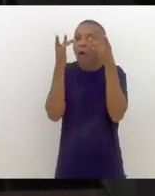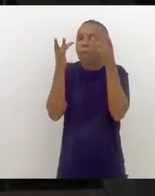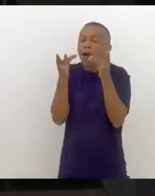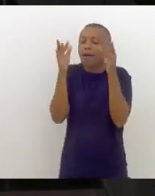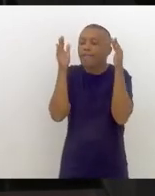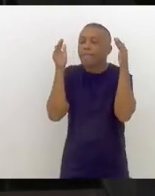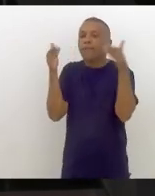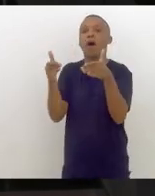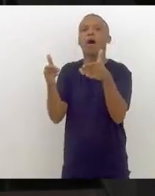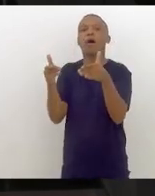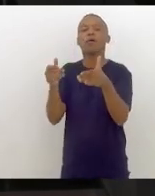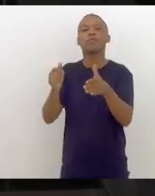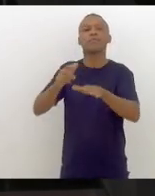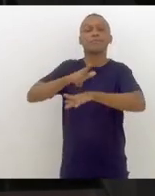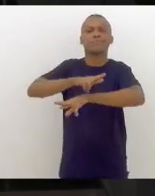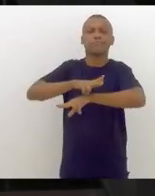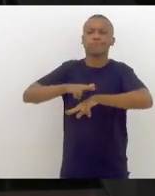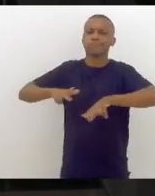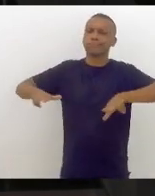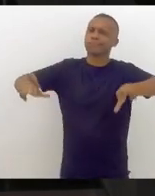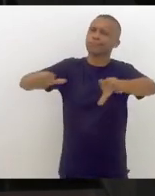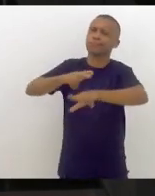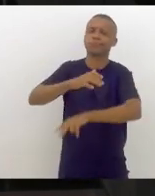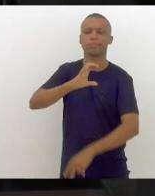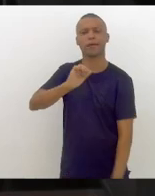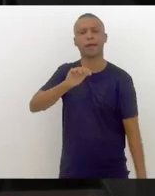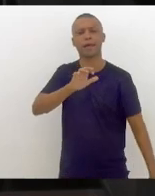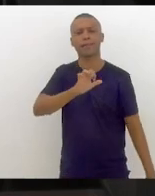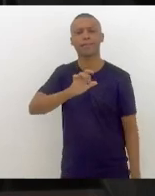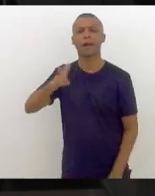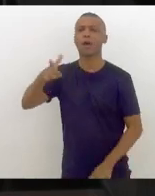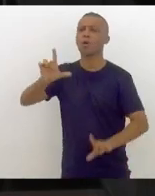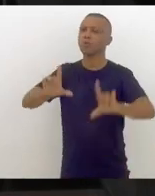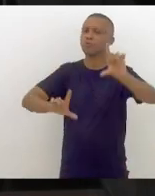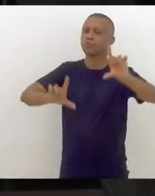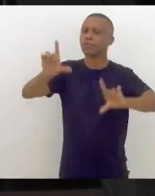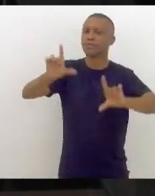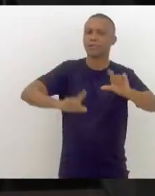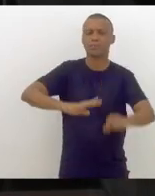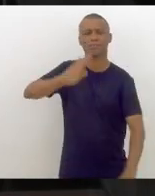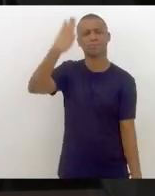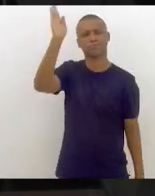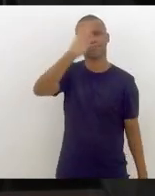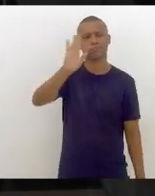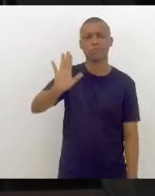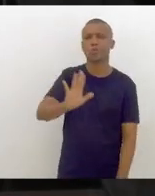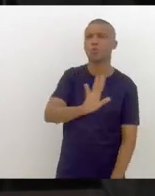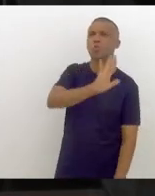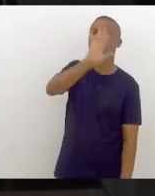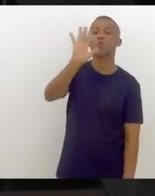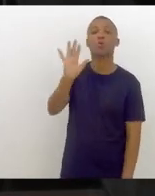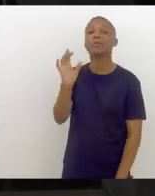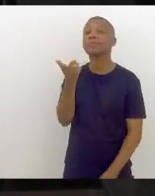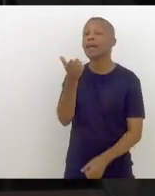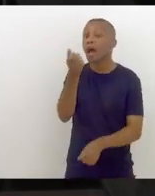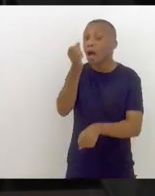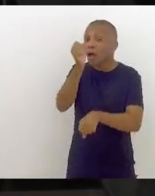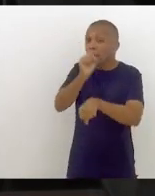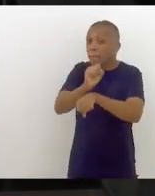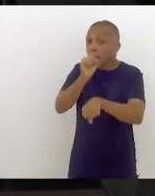nos diversos canais de TV do Brasil Porque estaria para se